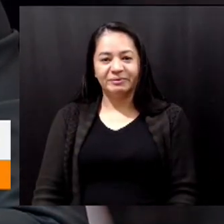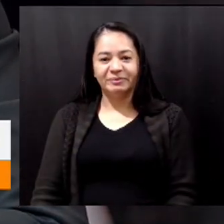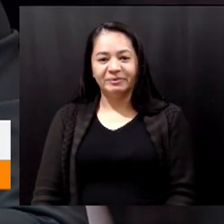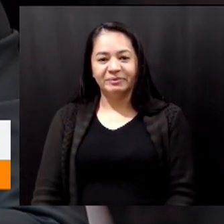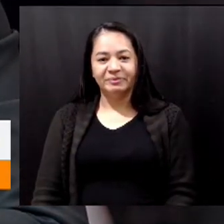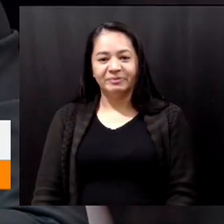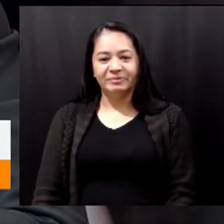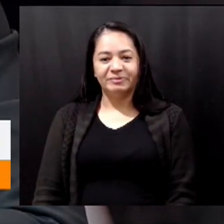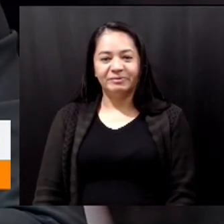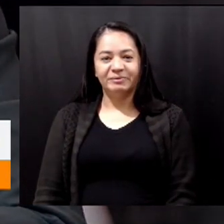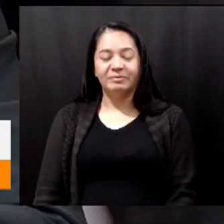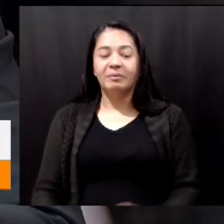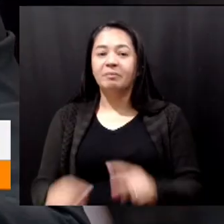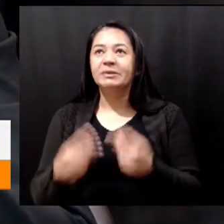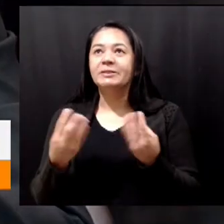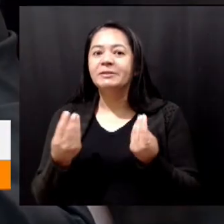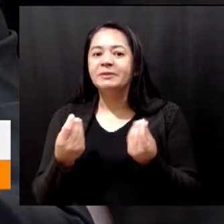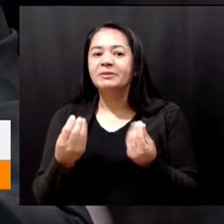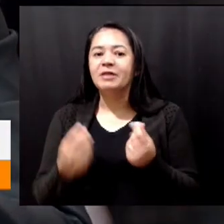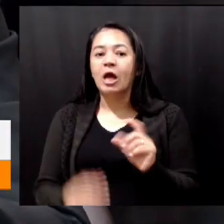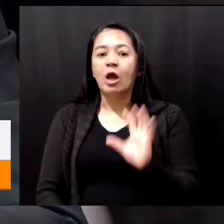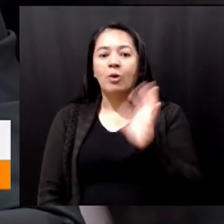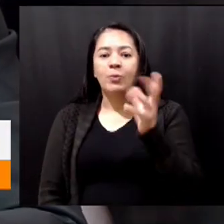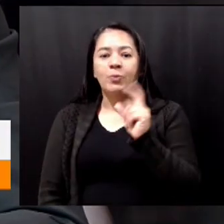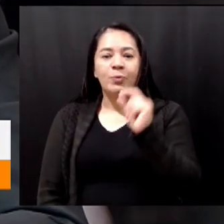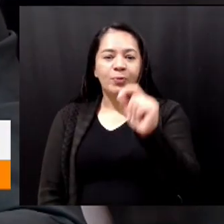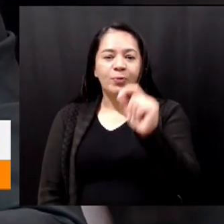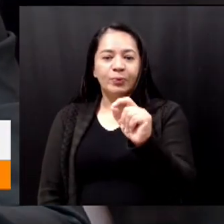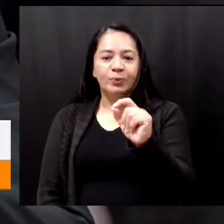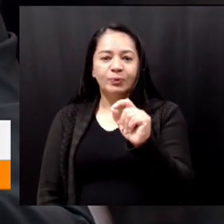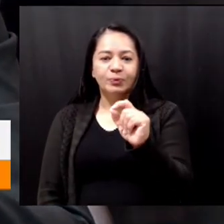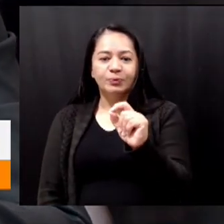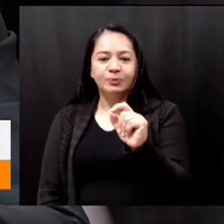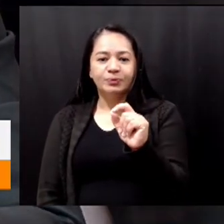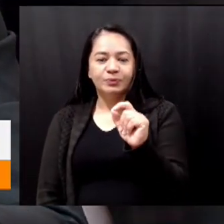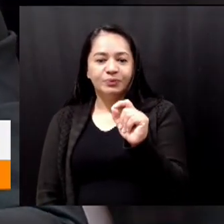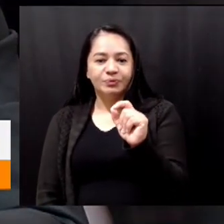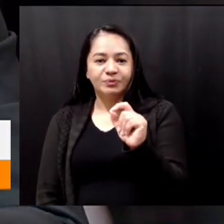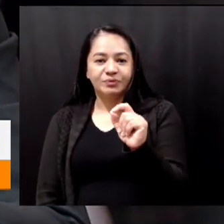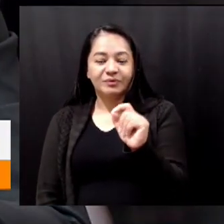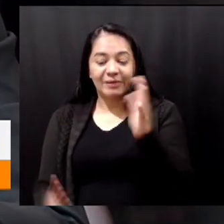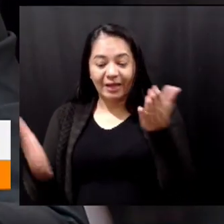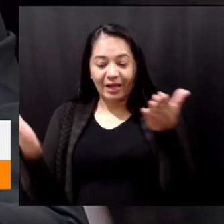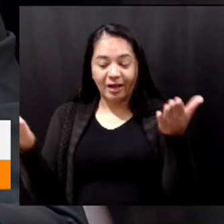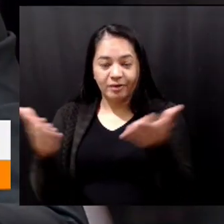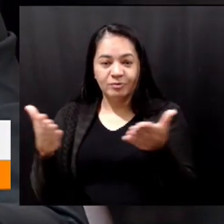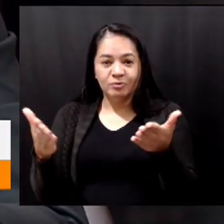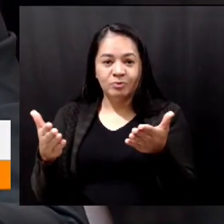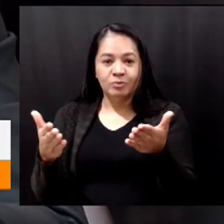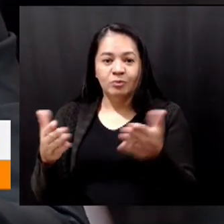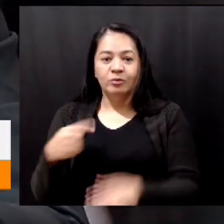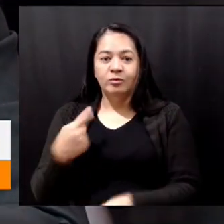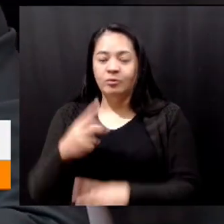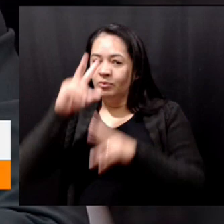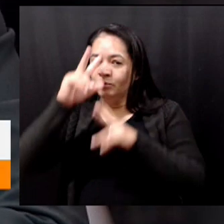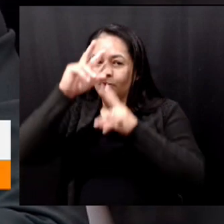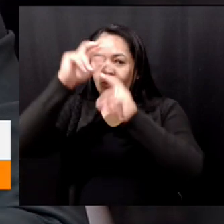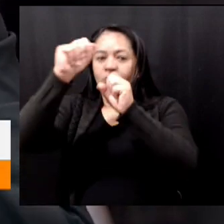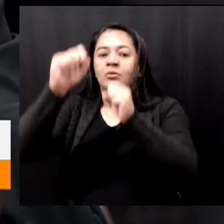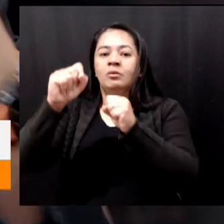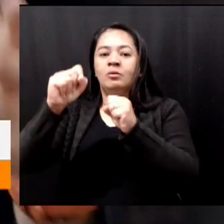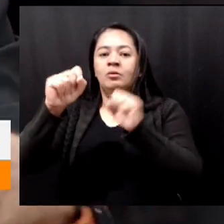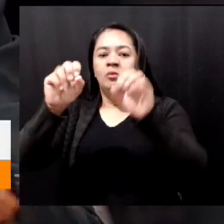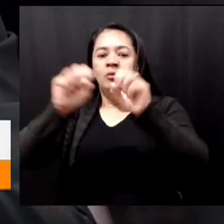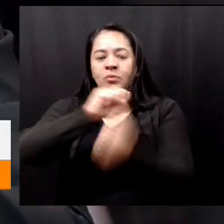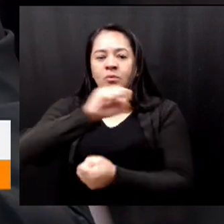uma situação difícil que esse é o ponto em que a gente fortaleceu o ecossistema e fazer esse tipo de iniciativa